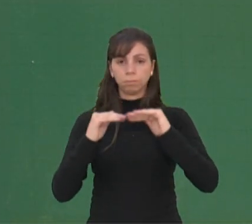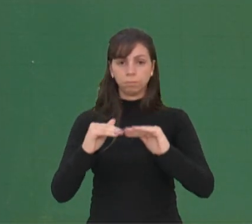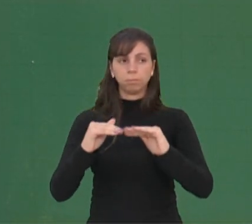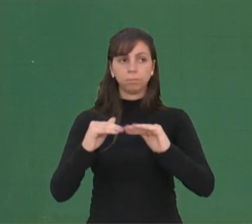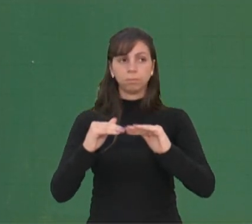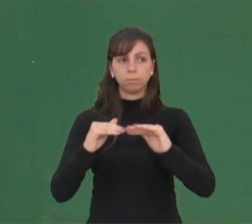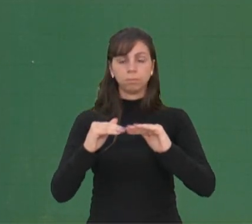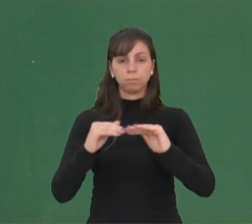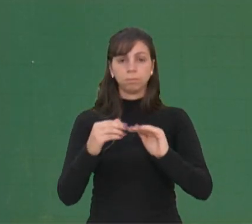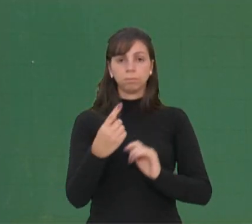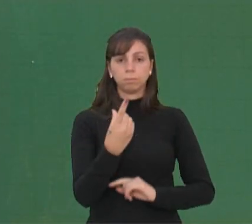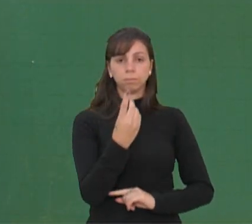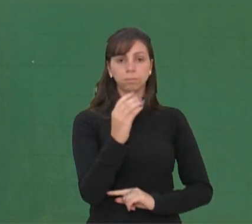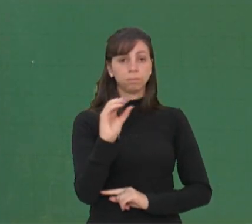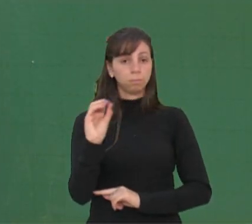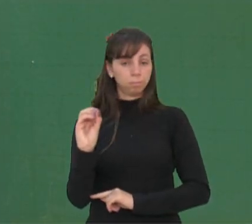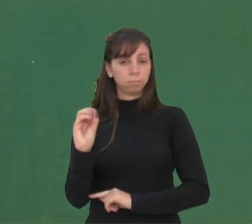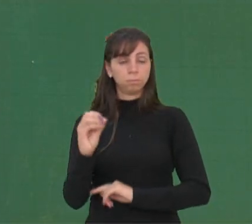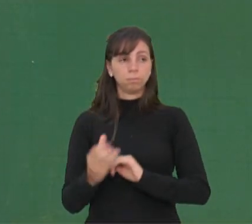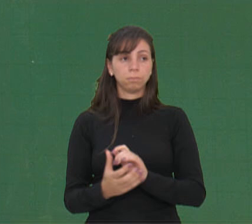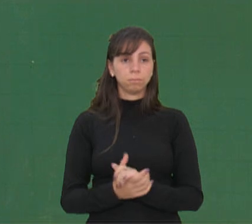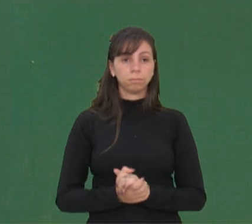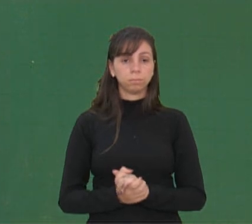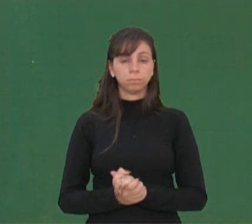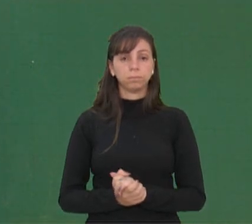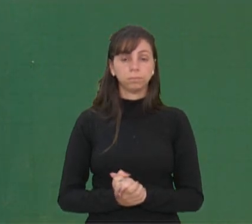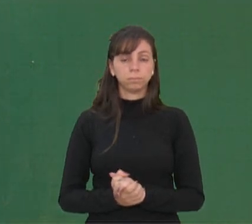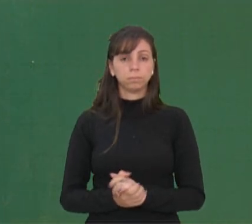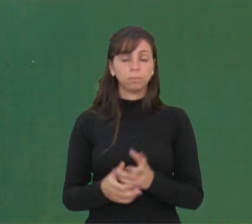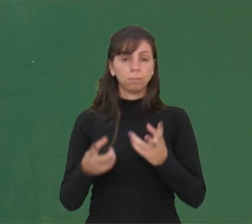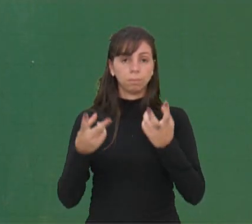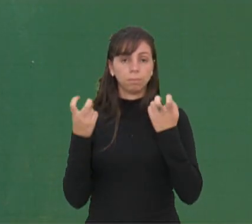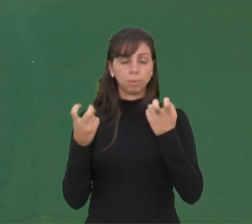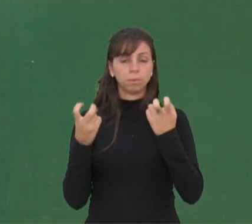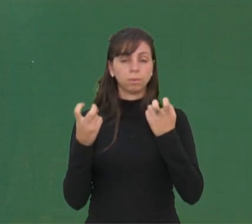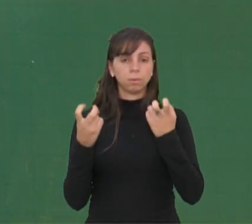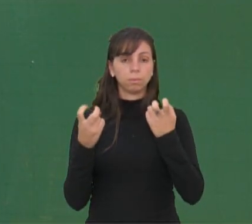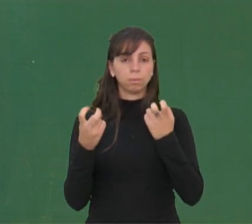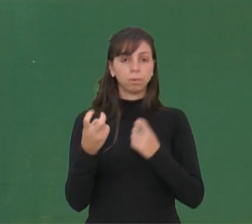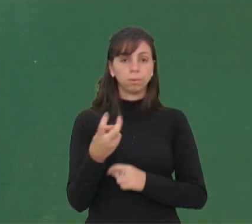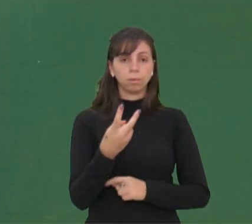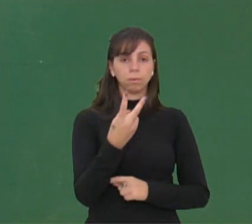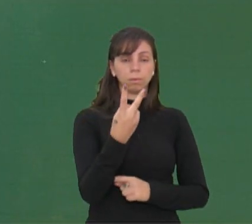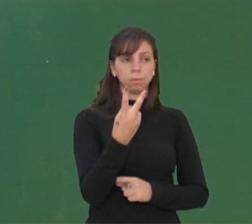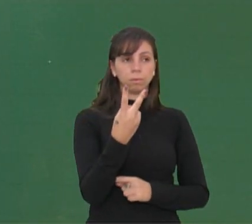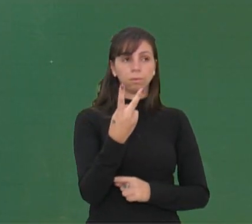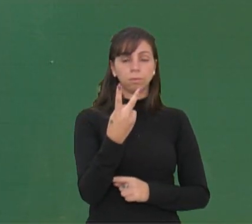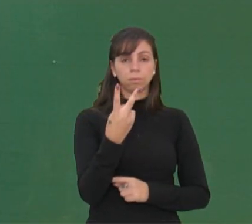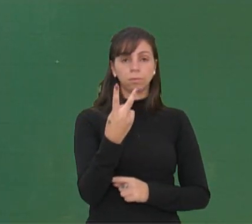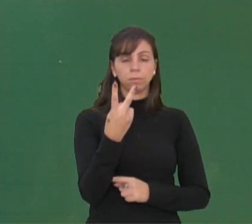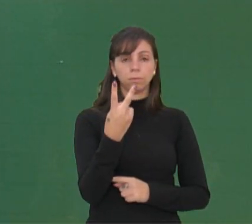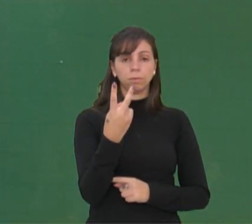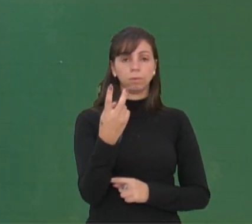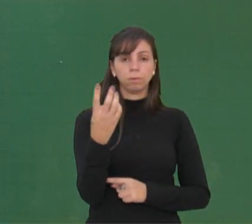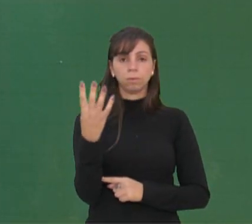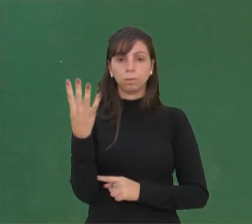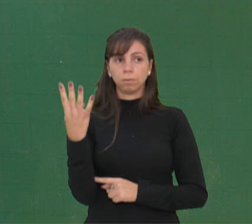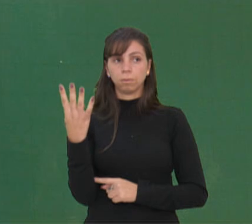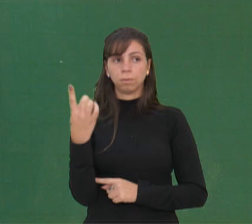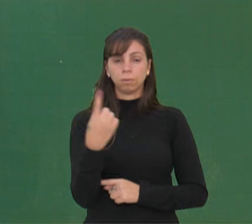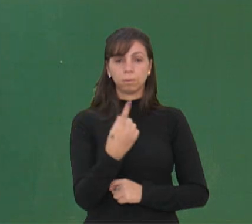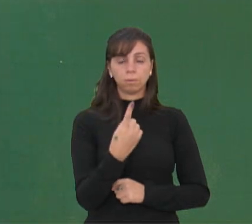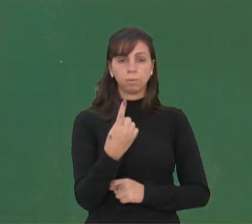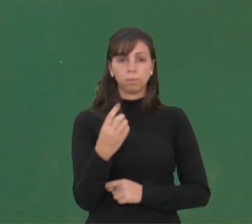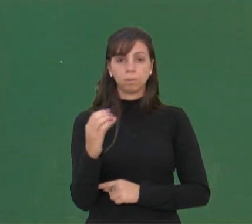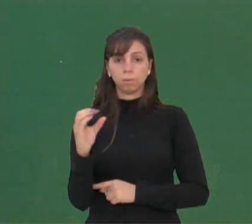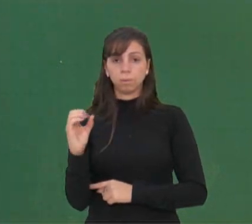é 10. Note que o 24 e o 10 são pares. Então, dá para dividir por 2. Então,